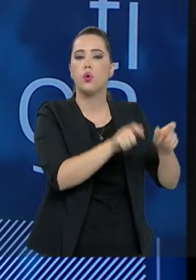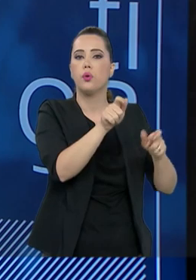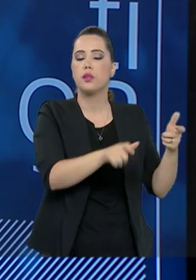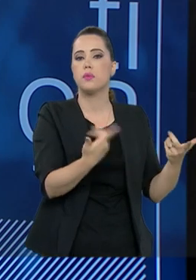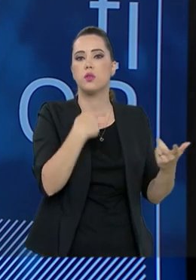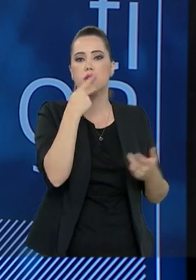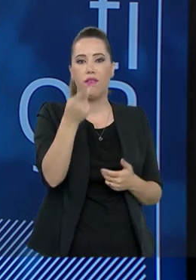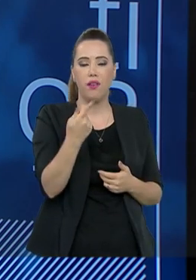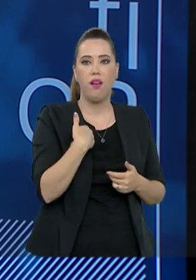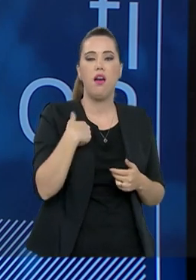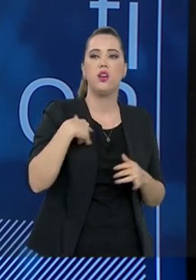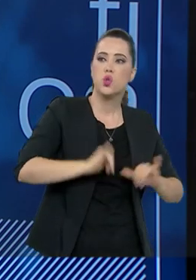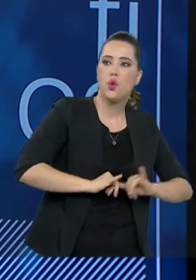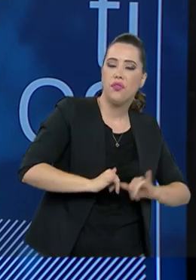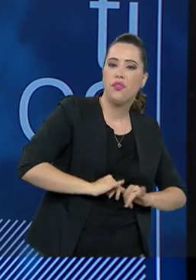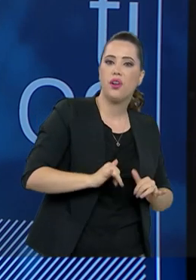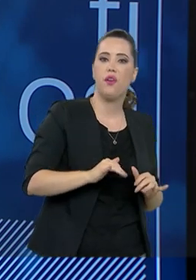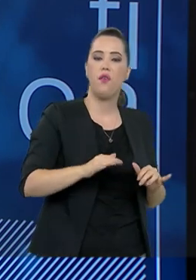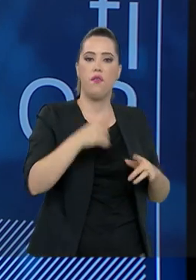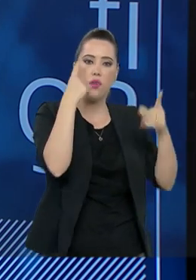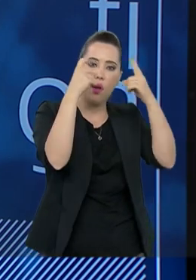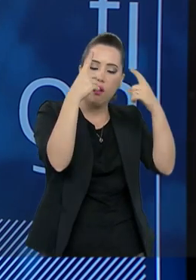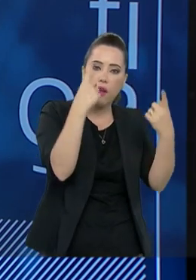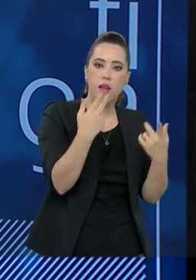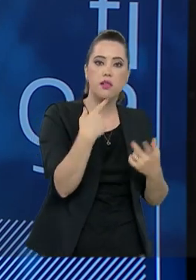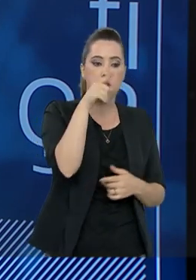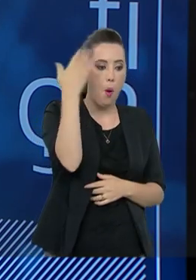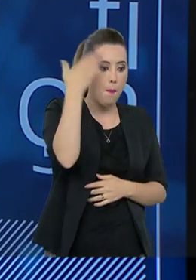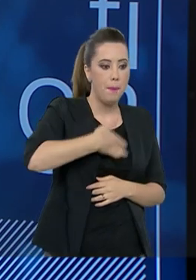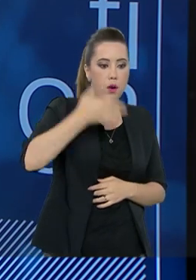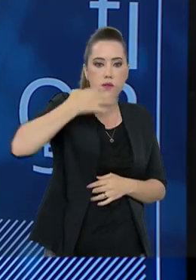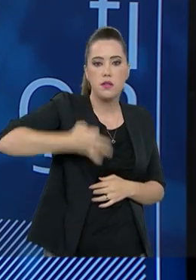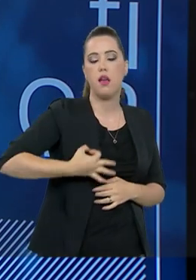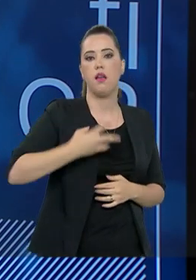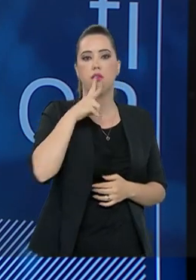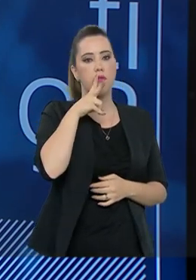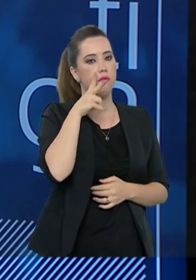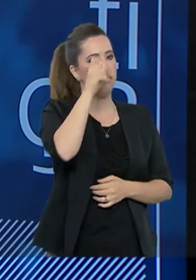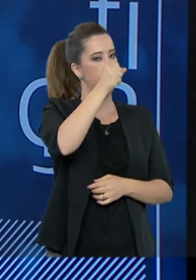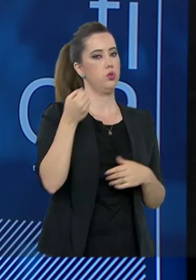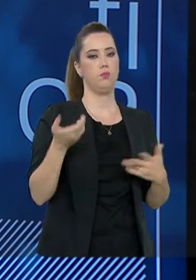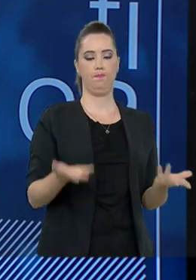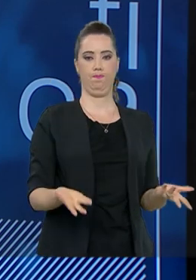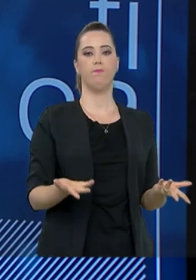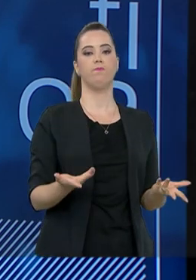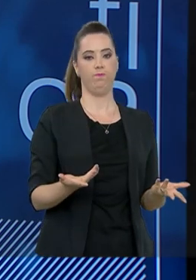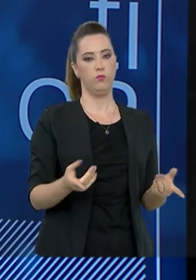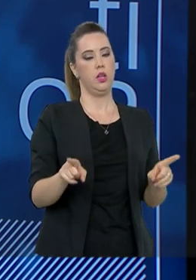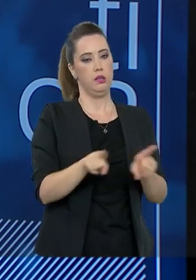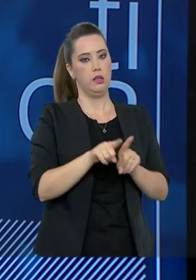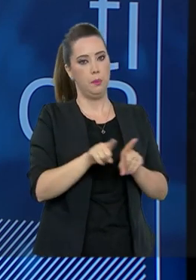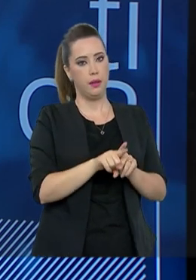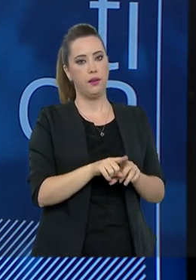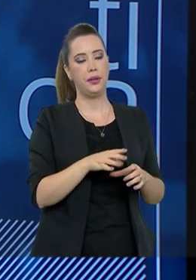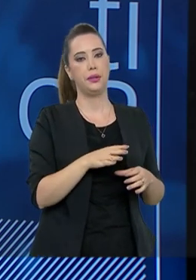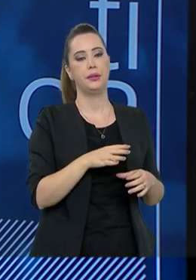se disseram violentadas, é uma prova muito contundente. Uma prova muito forte e existe também a